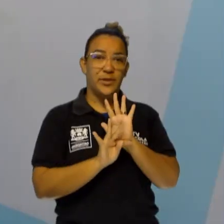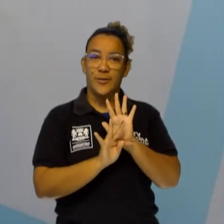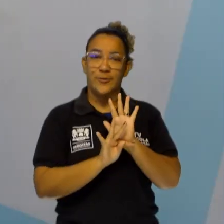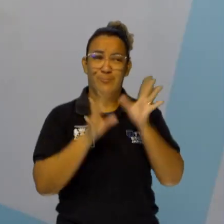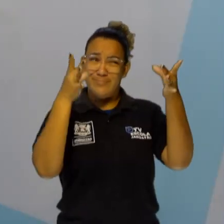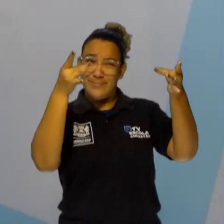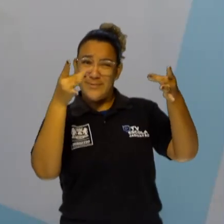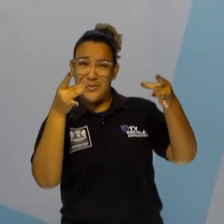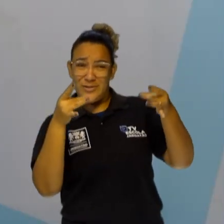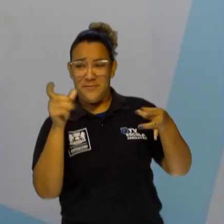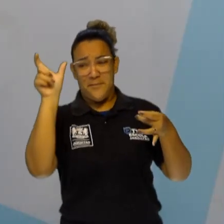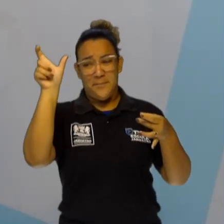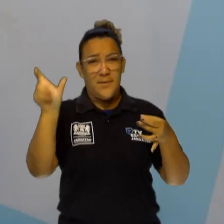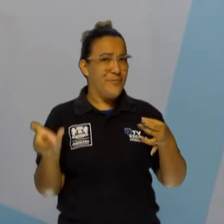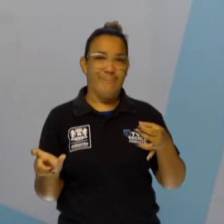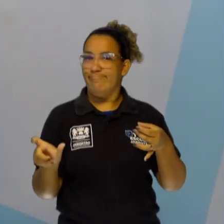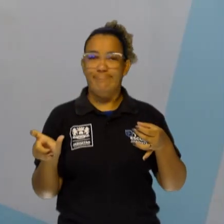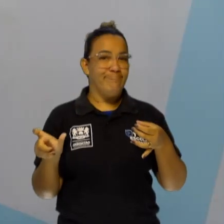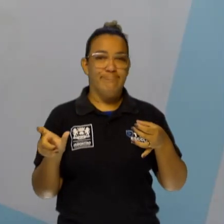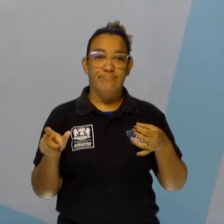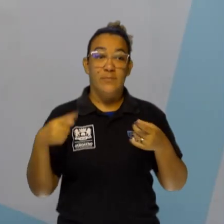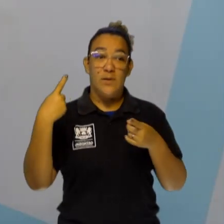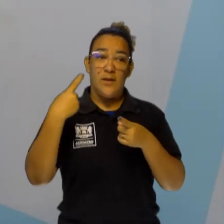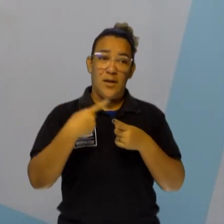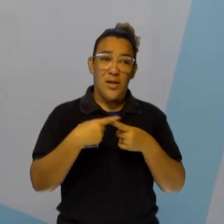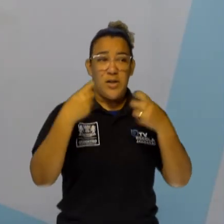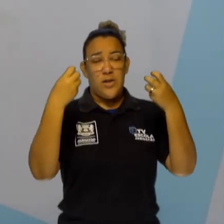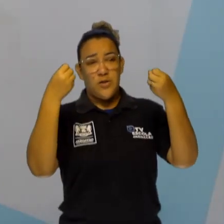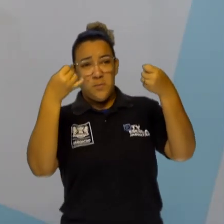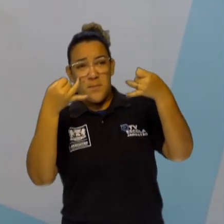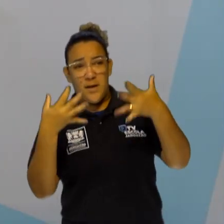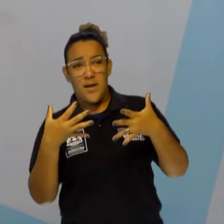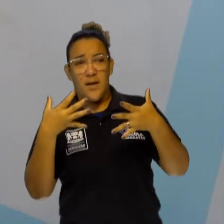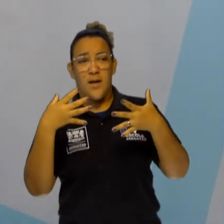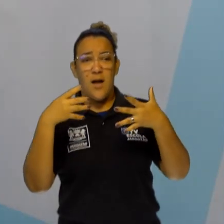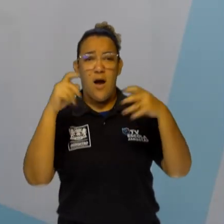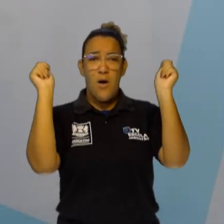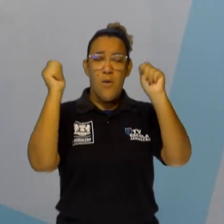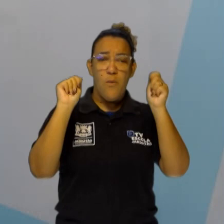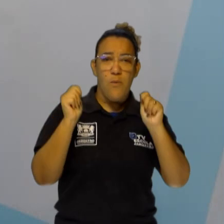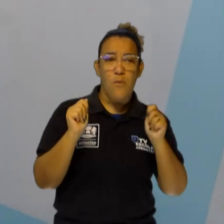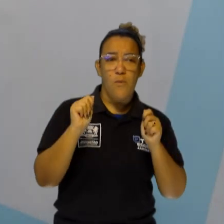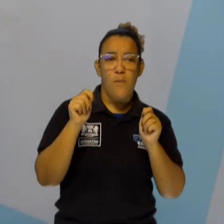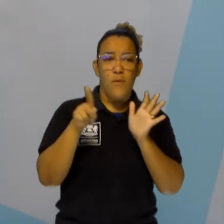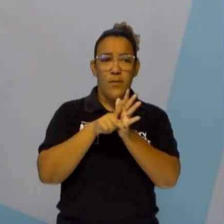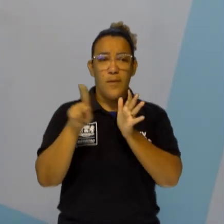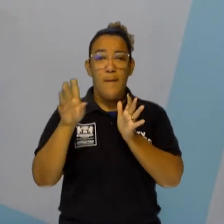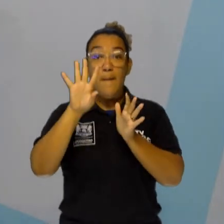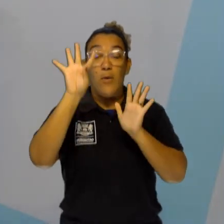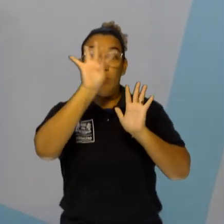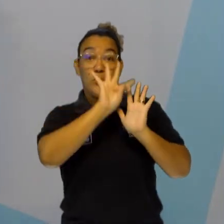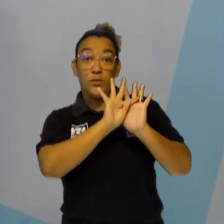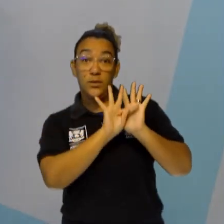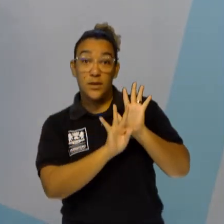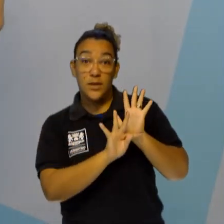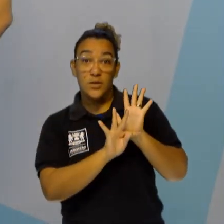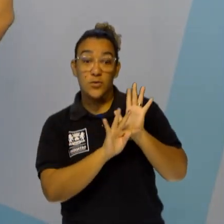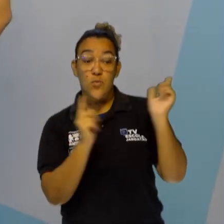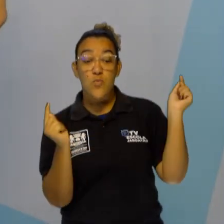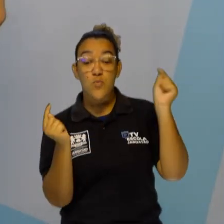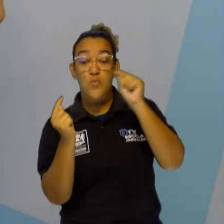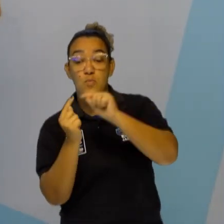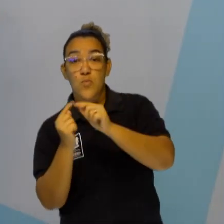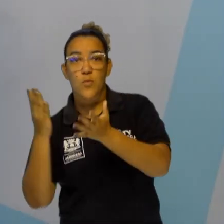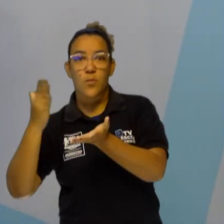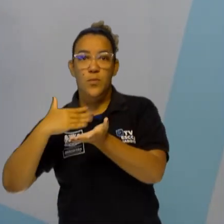a personagem. Ele fala sim sobre a obra, né? E a gente observa que o texto em relação à capa, né? Já que a gente está